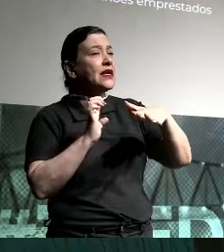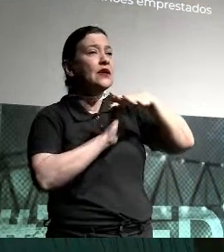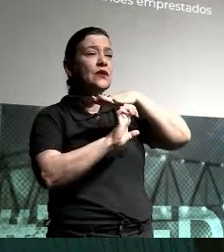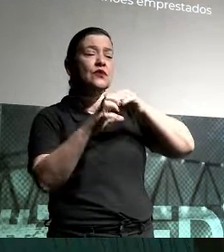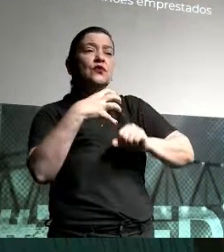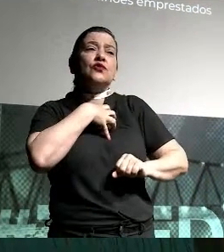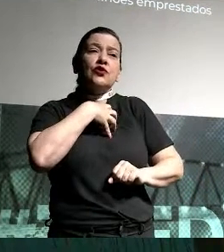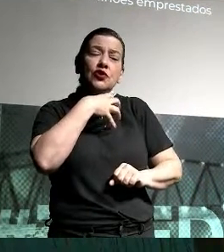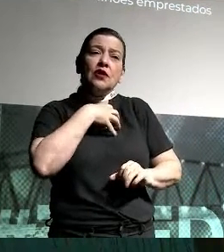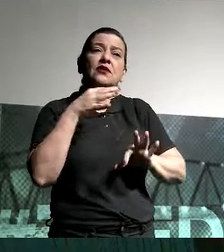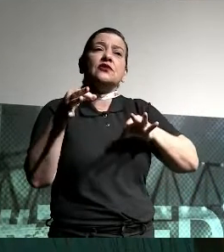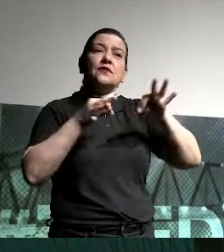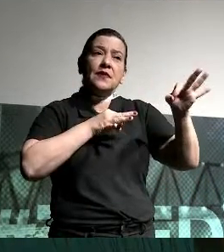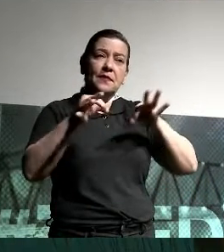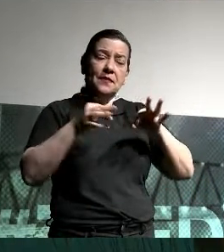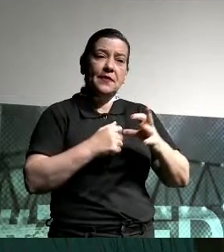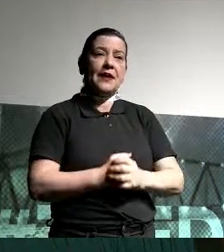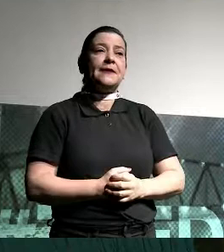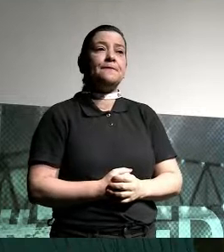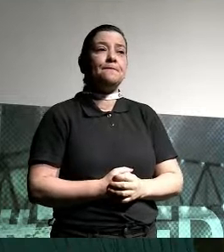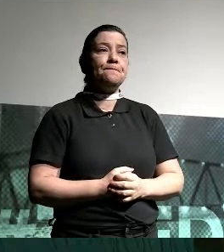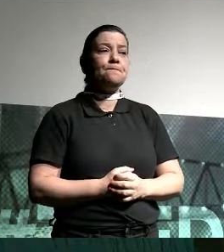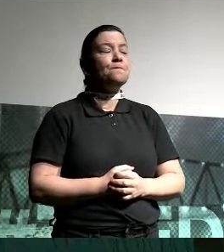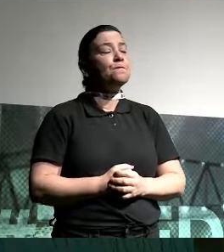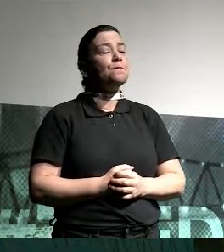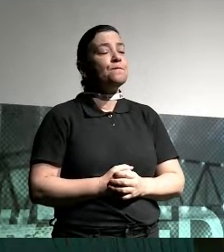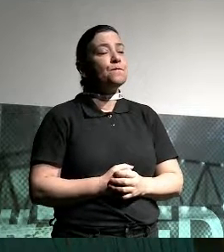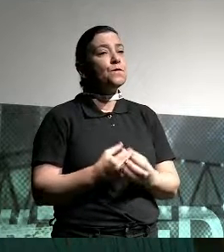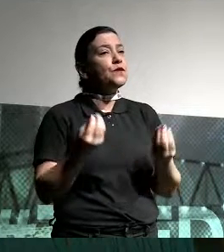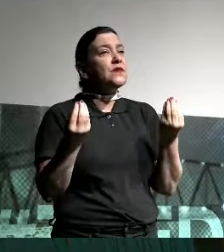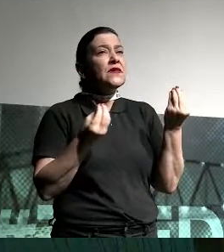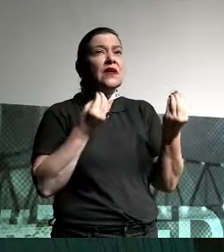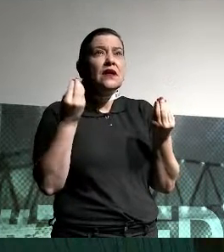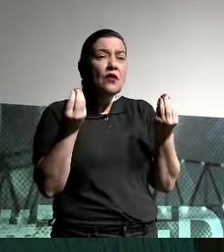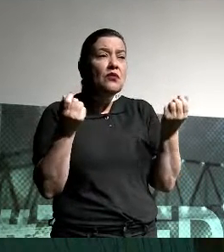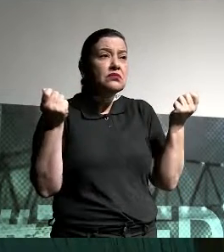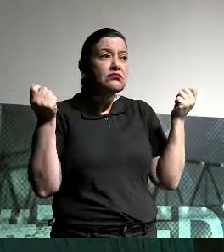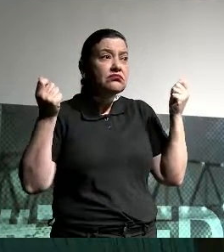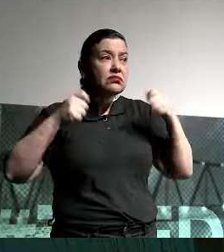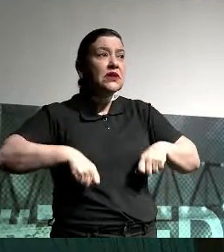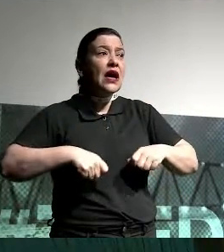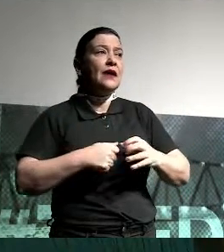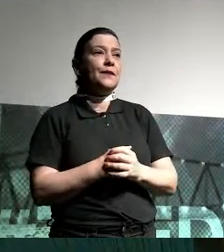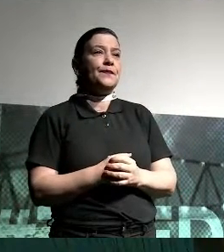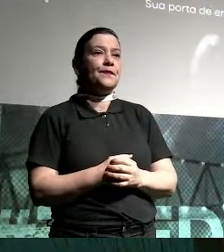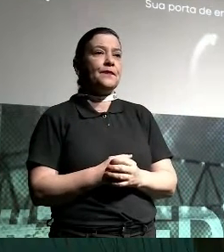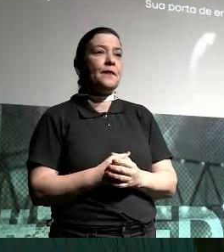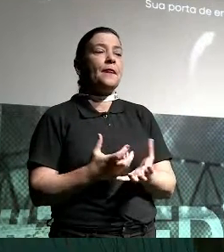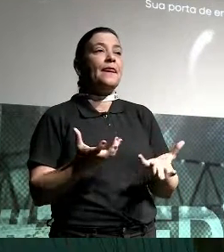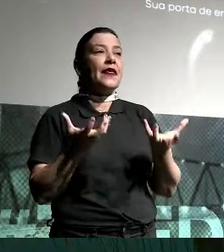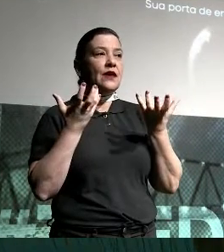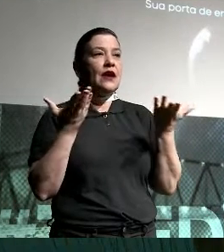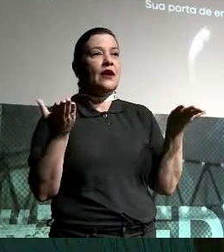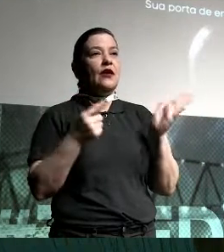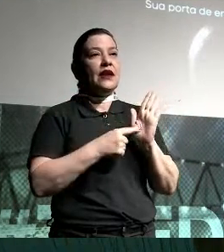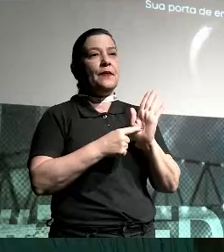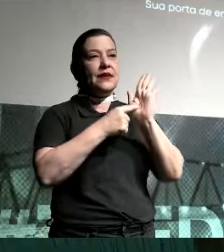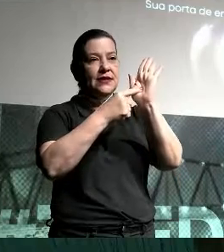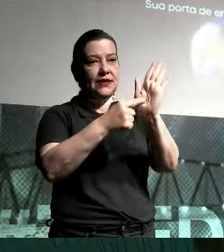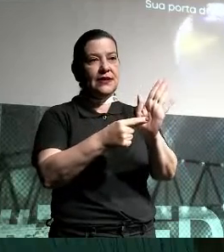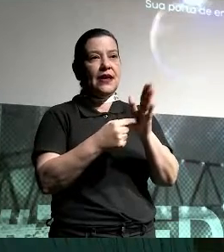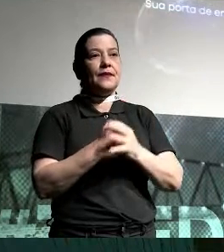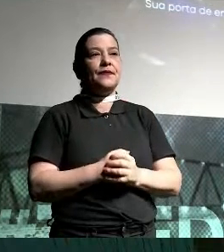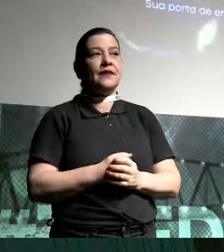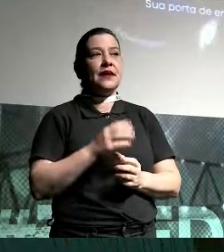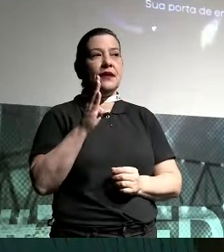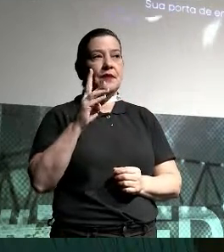consegue fazer. E como que a gente faz tudo isso ser possível, né? Então, eu quero apresentar para vocês o BRLC.